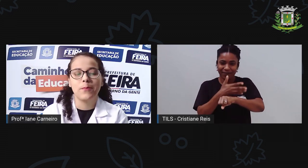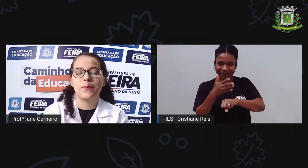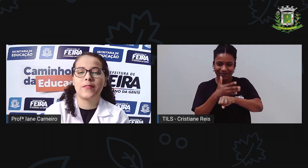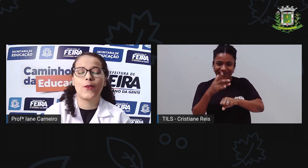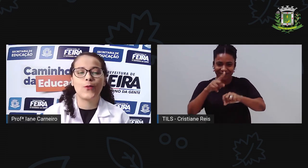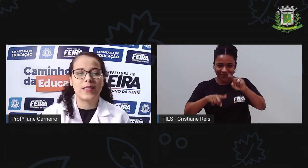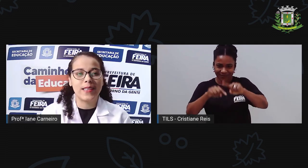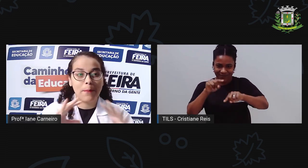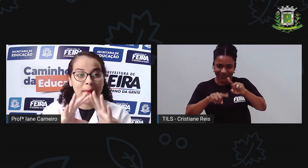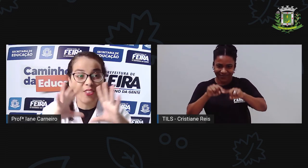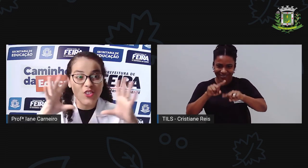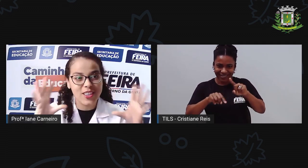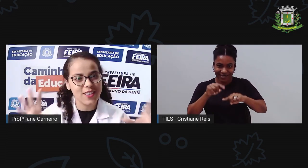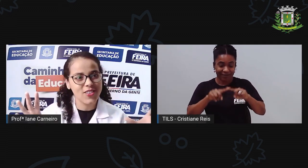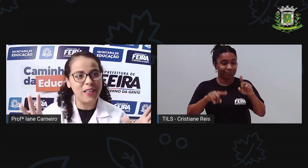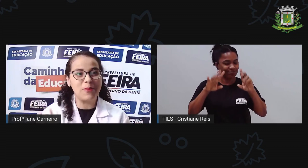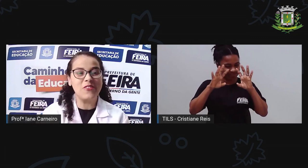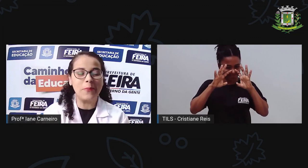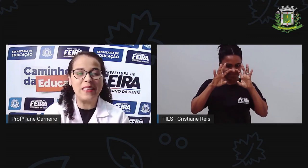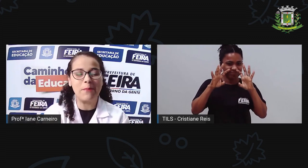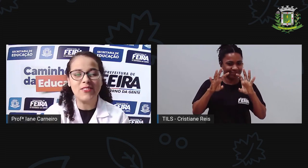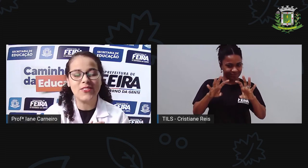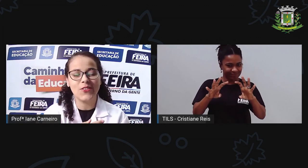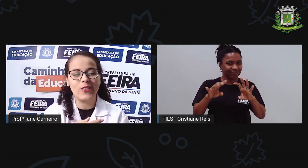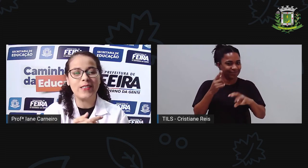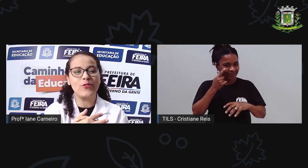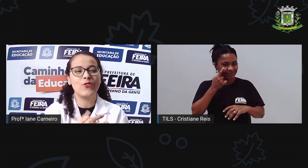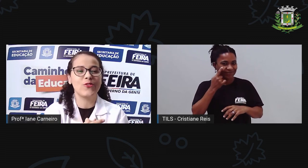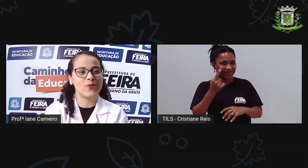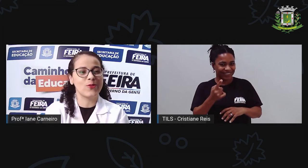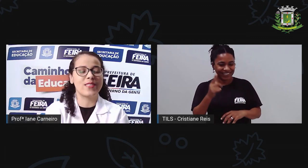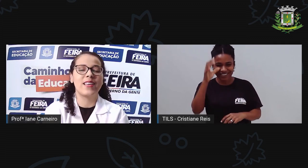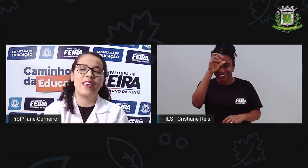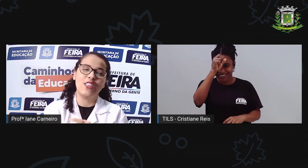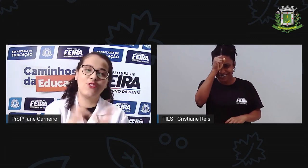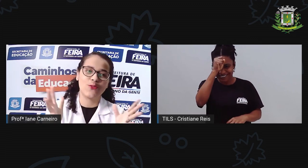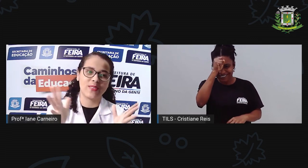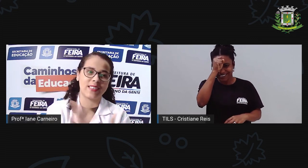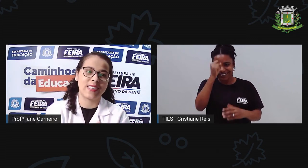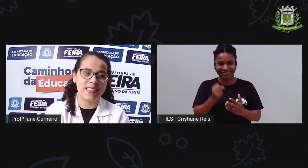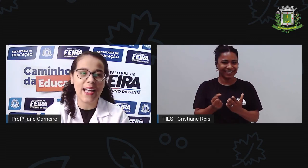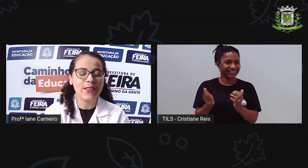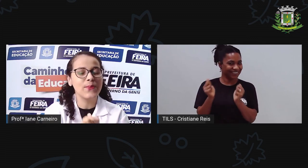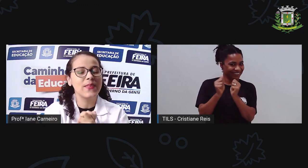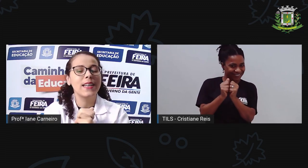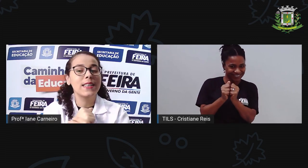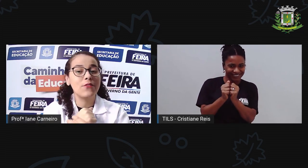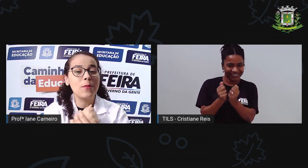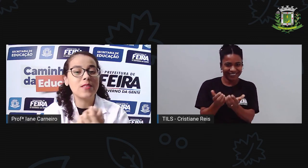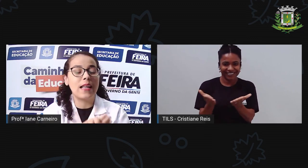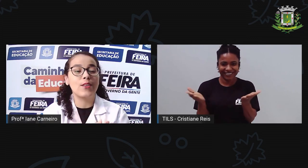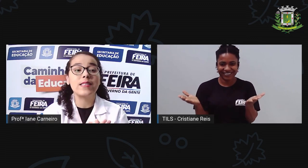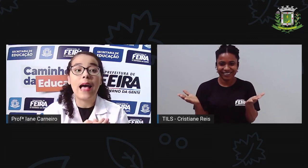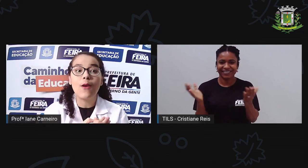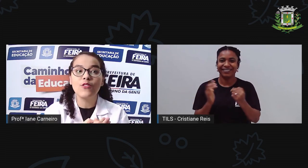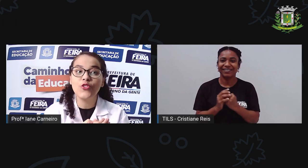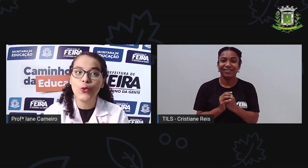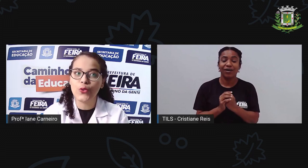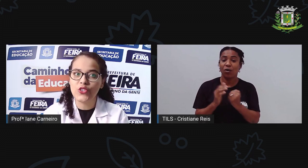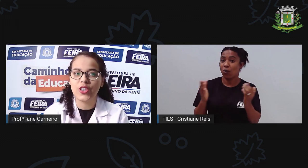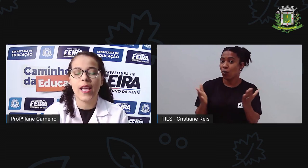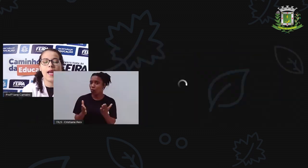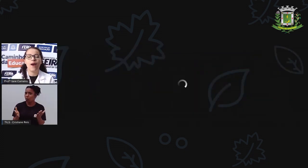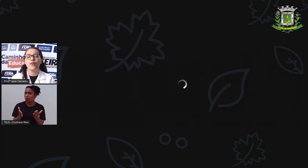né? Se concentra bastante aí para a gente aprender bastante coisa hoje juntos e juntas, tá certo? Então, vamos lá. Nossa aula